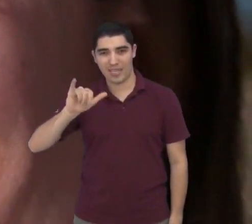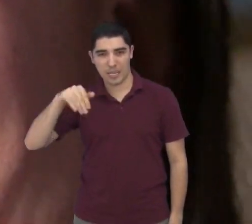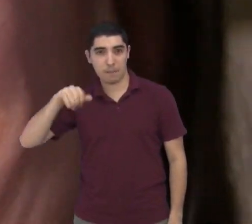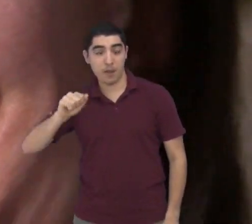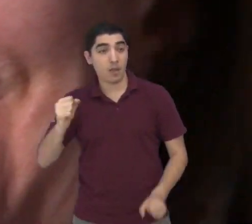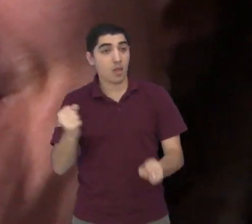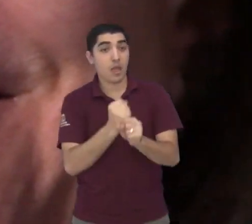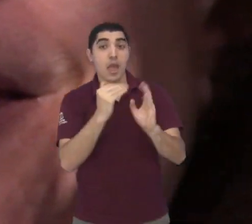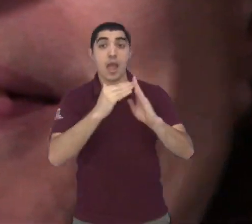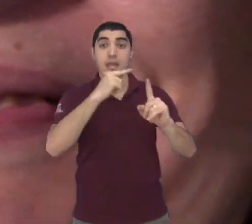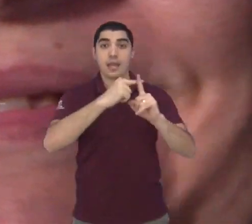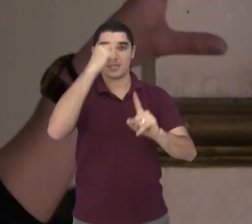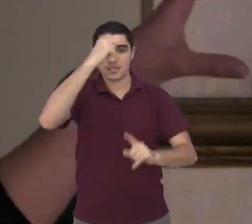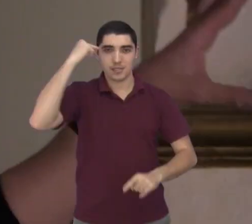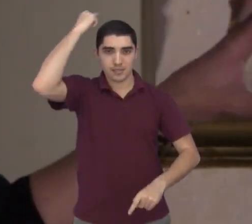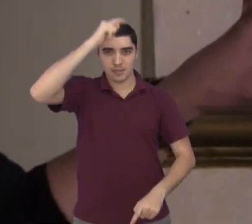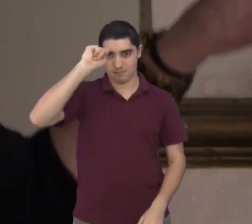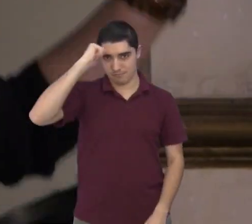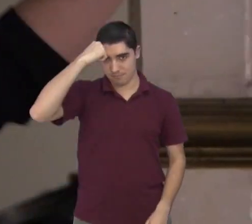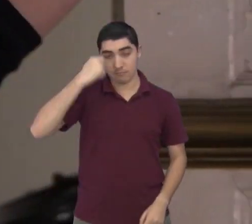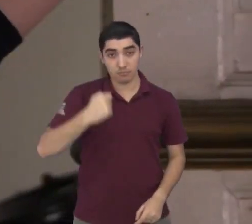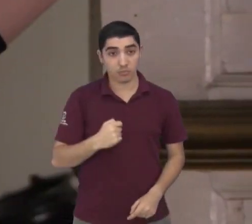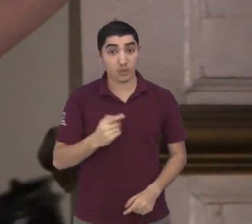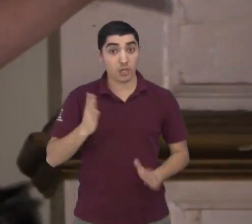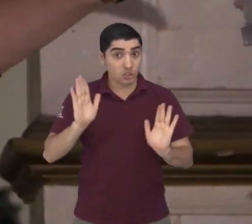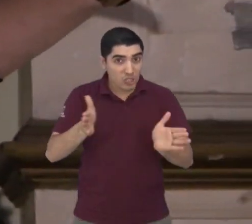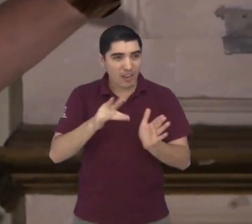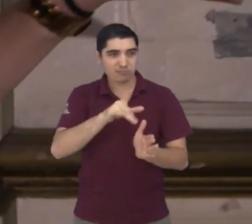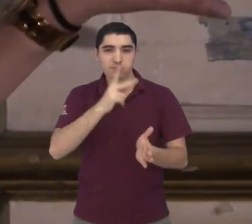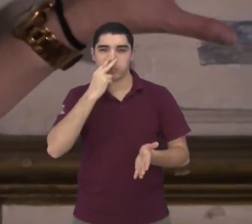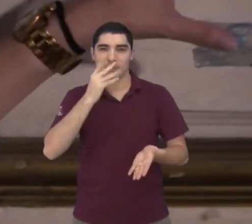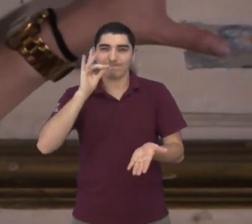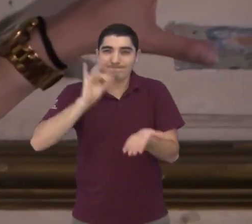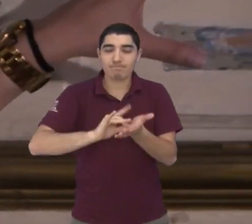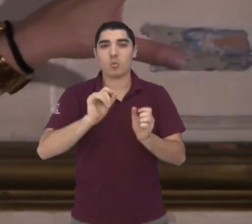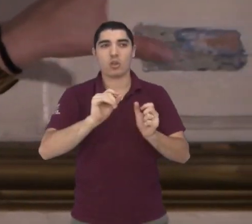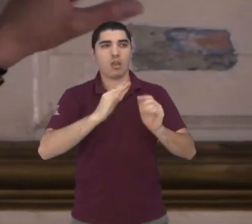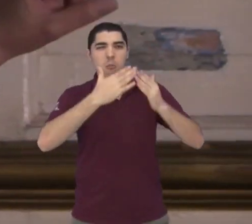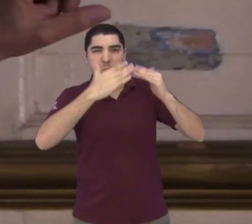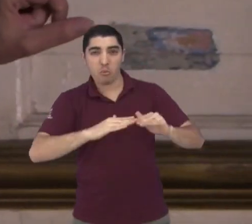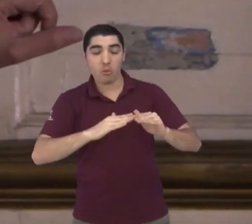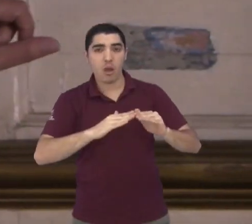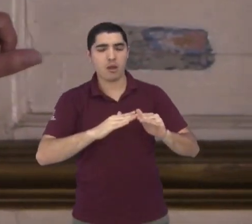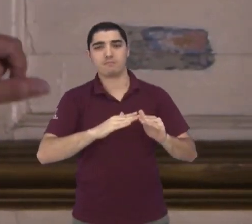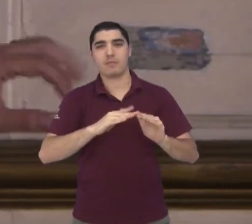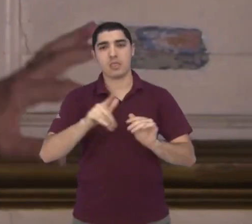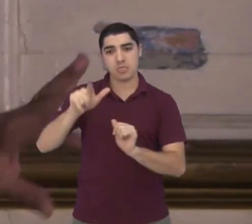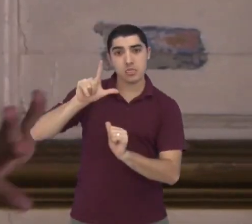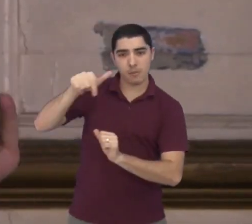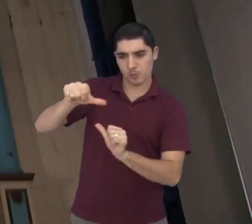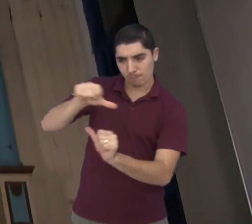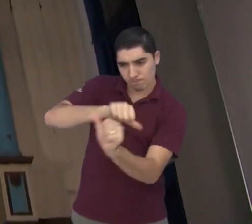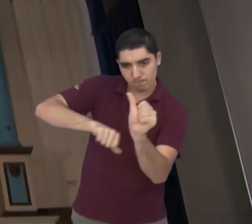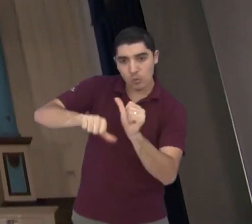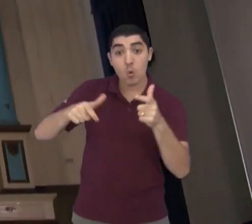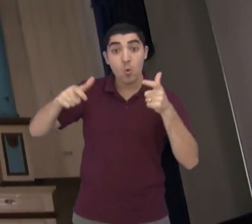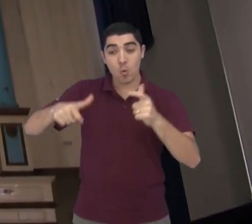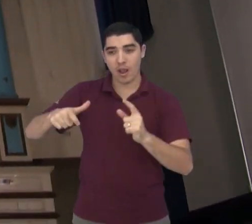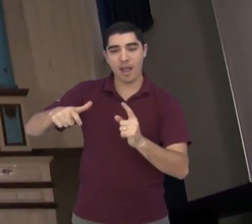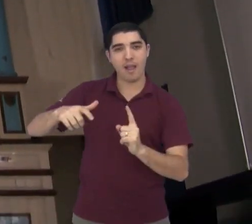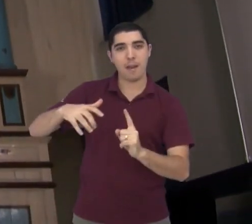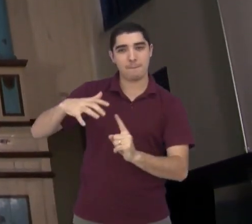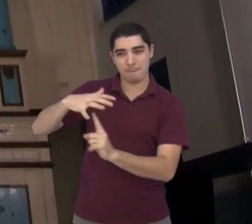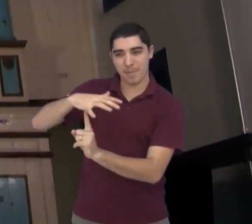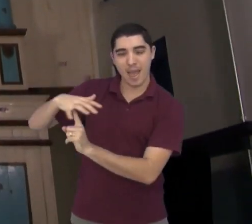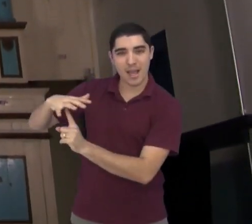Benedito. Posteriormente foi destruída e passou a ocupar o largo em frente à Praça Afonso Pena, onde ainda